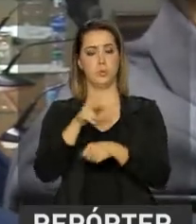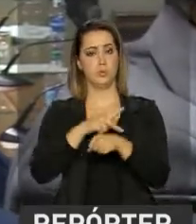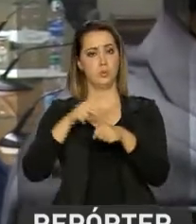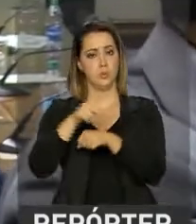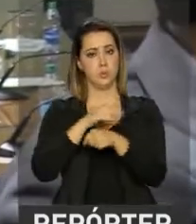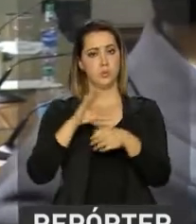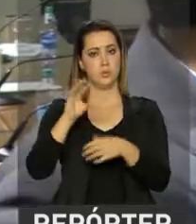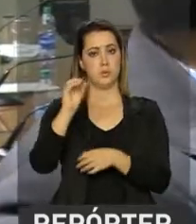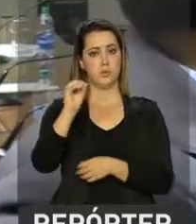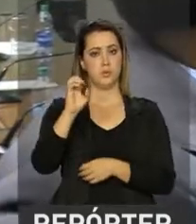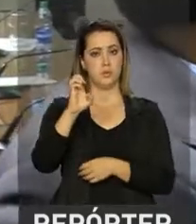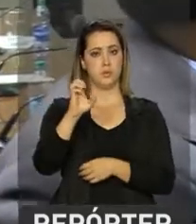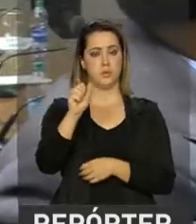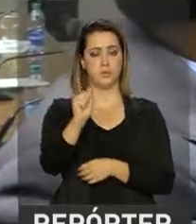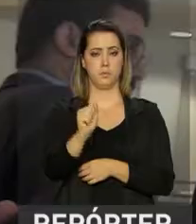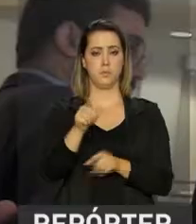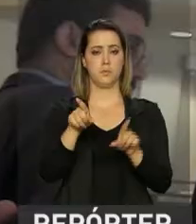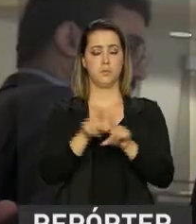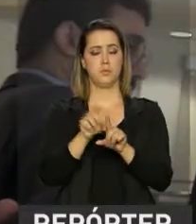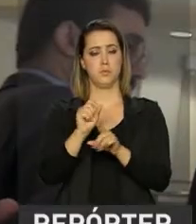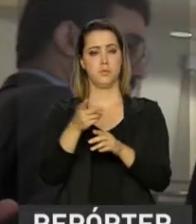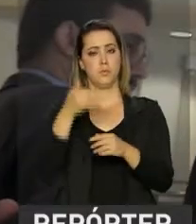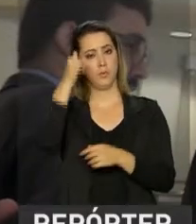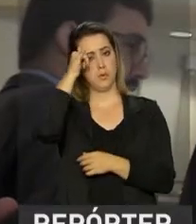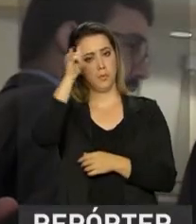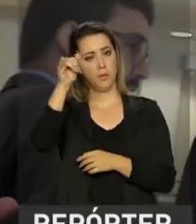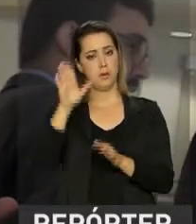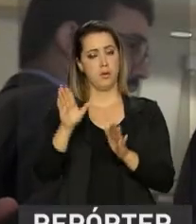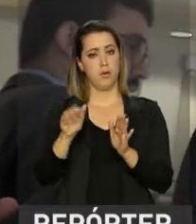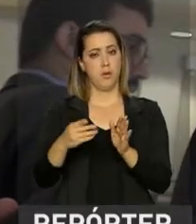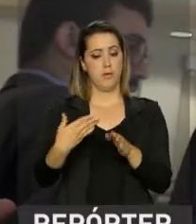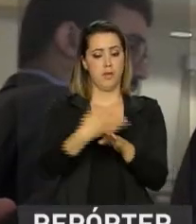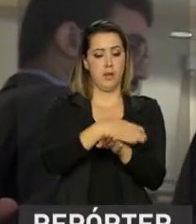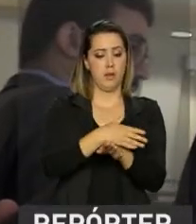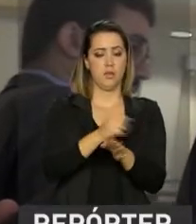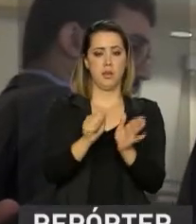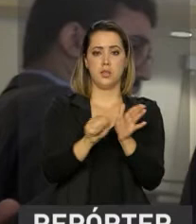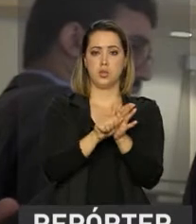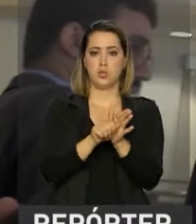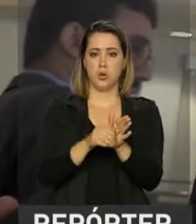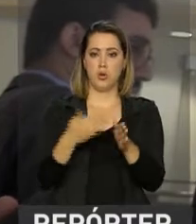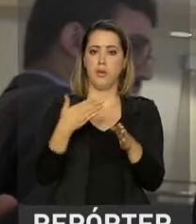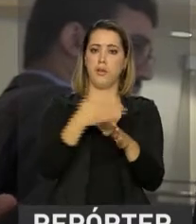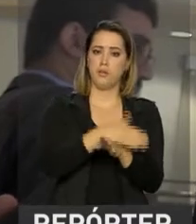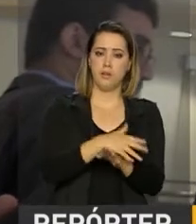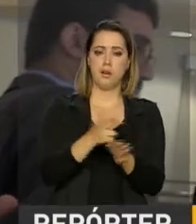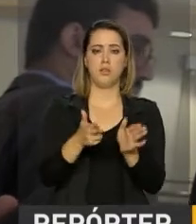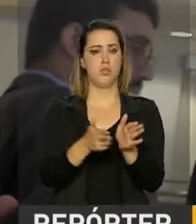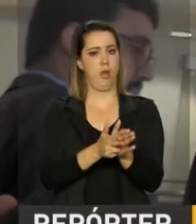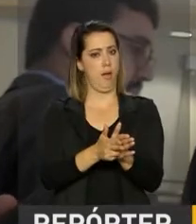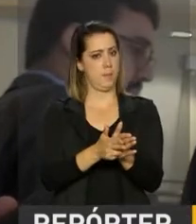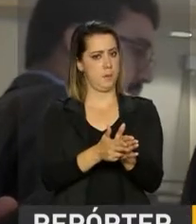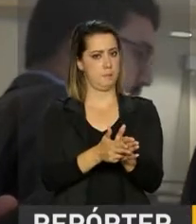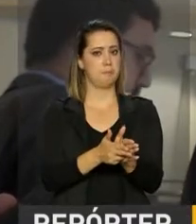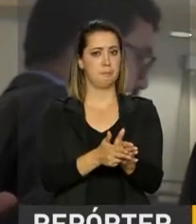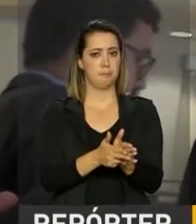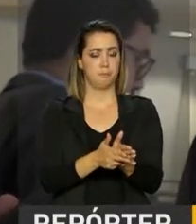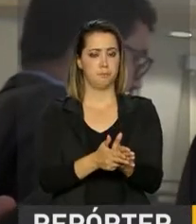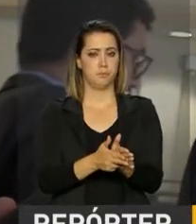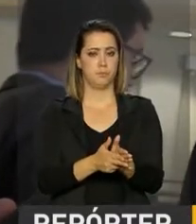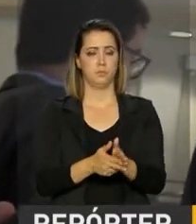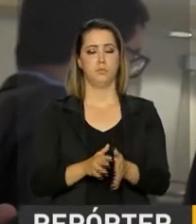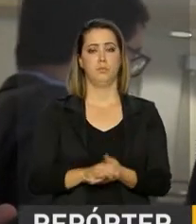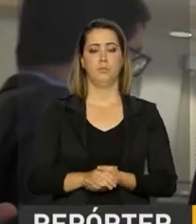organização dos estados americanos no combate ao tráfico de drogas e de armas na mão nós vamos fazer o convite